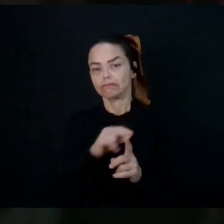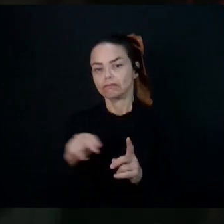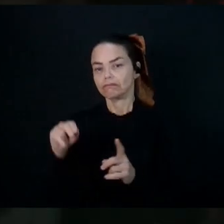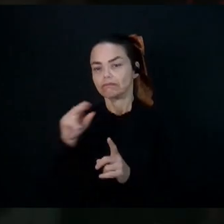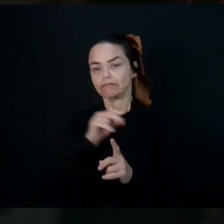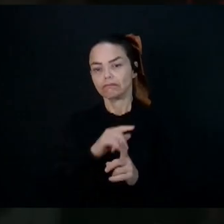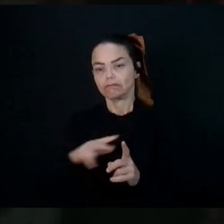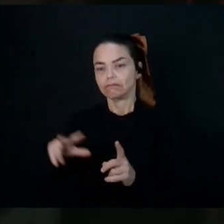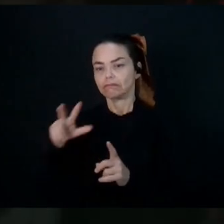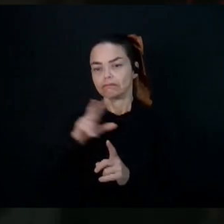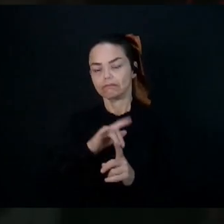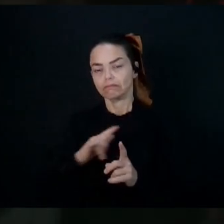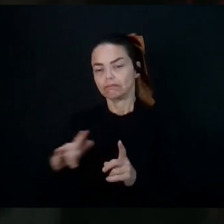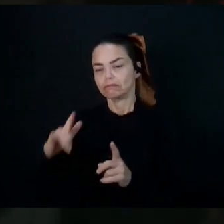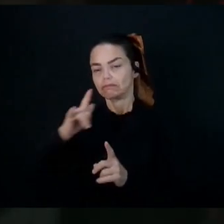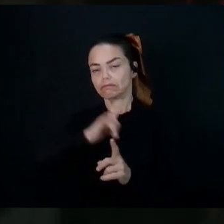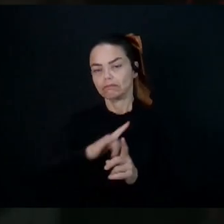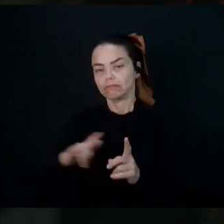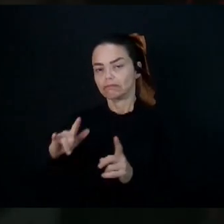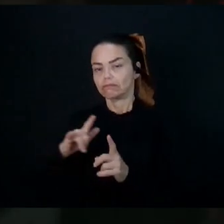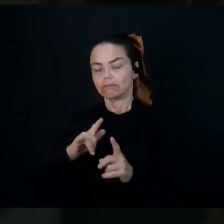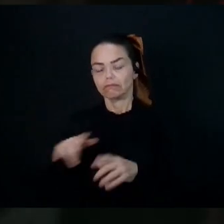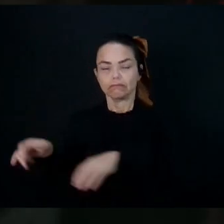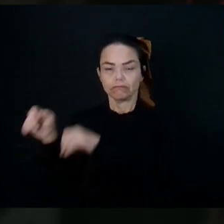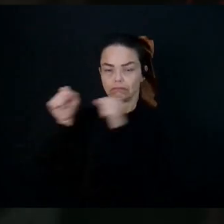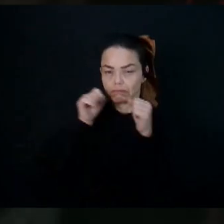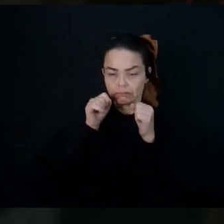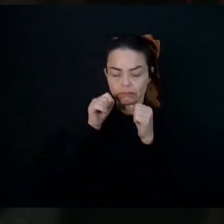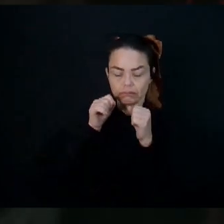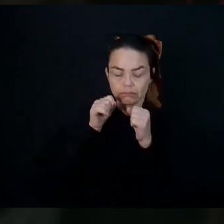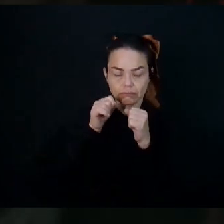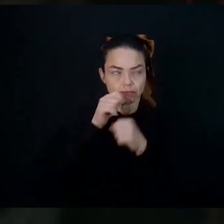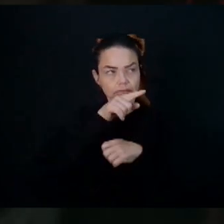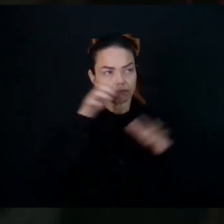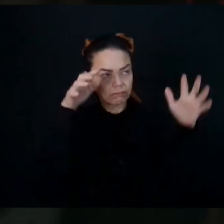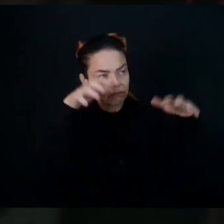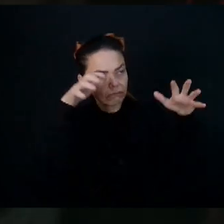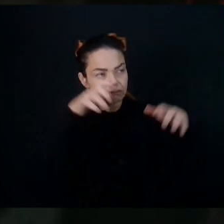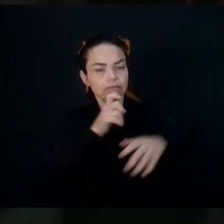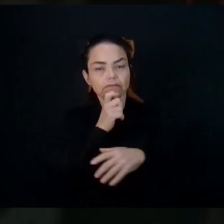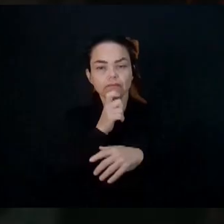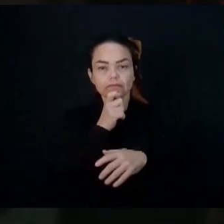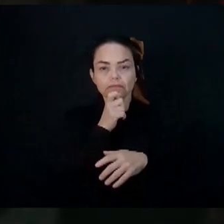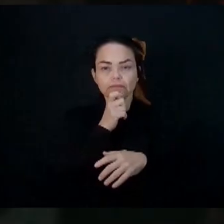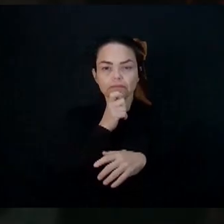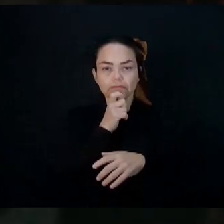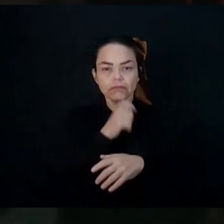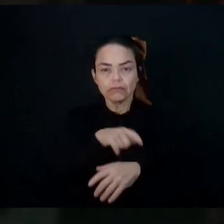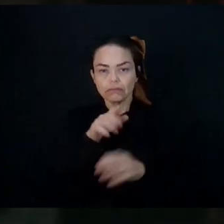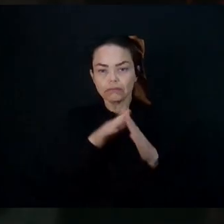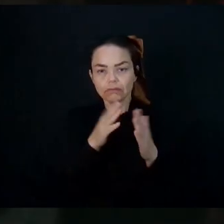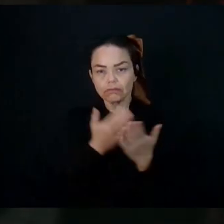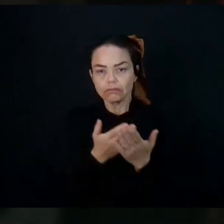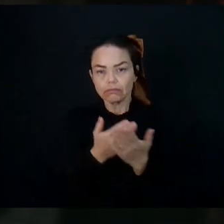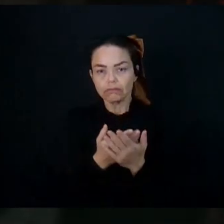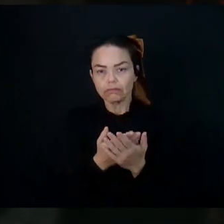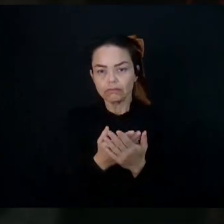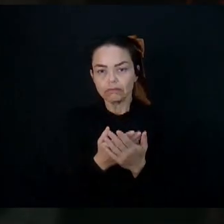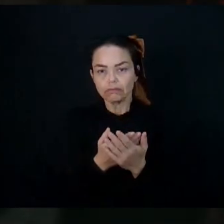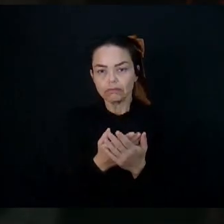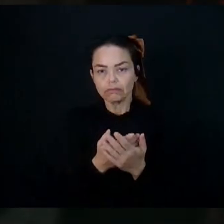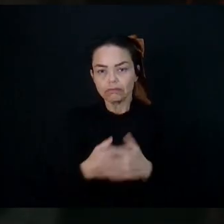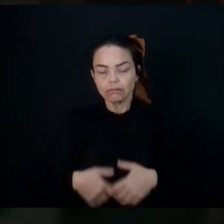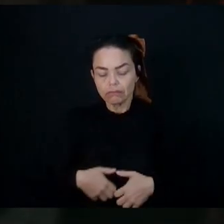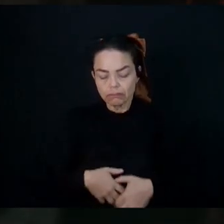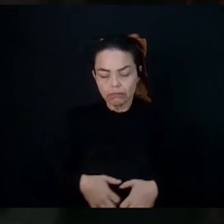tá lá dormindo, quentinho, gostoso. Aí olha lá fora, tá chovendo, tá frio. O quê? Eu vou para a escola? Não. Mãe, tô com dor de barriga. Mãe, eu tô